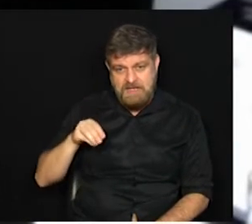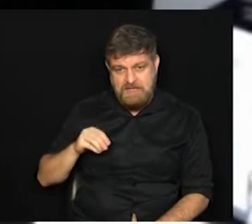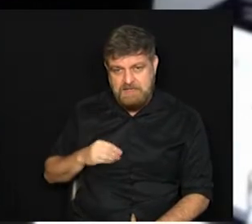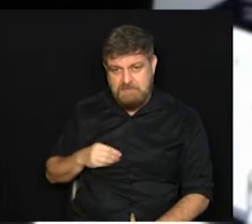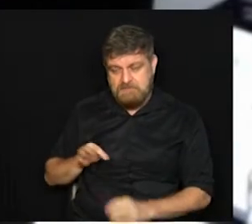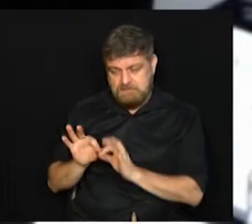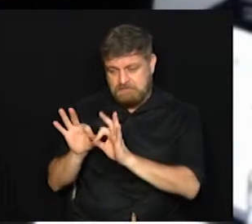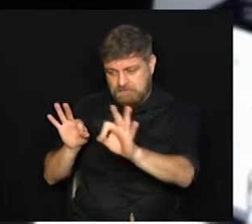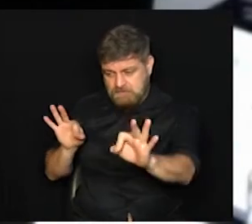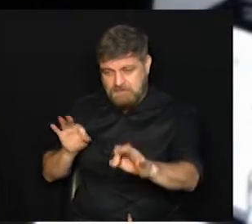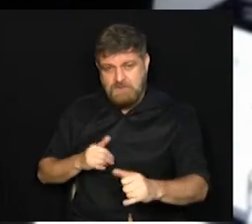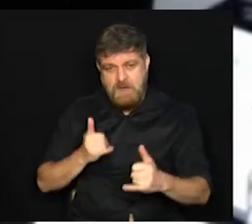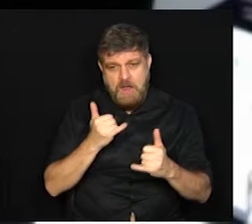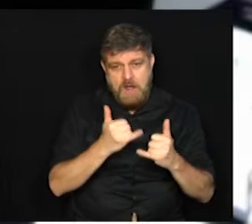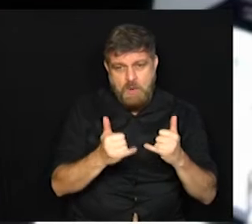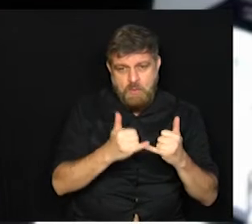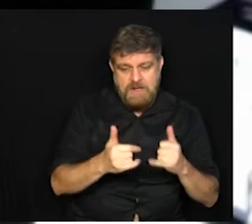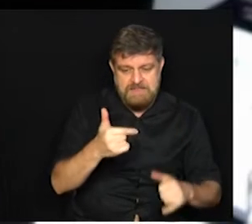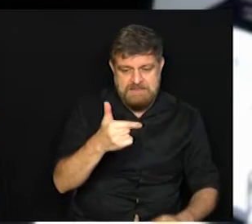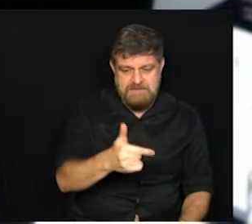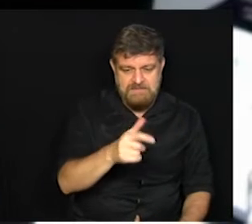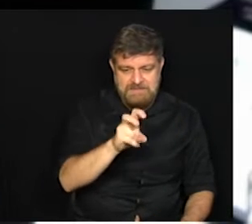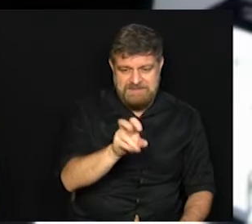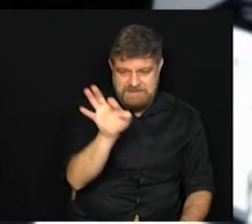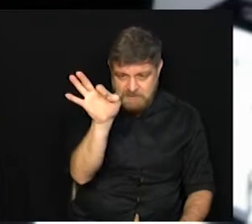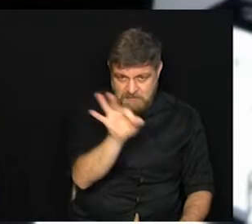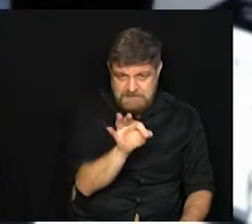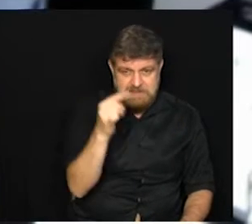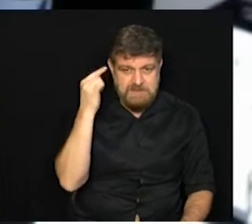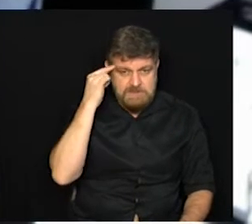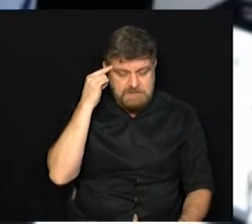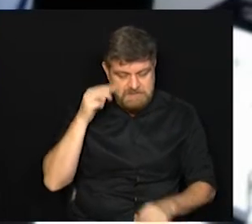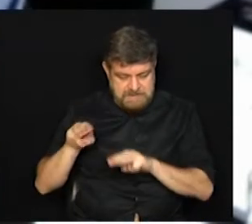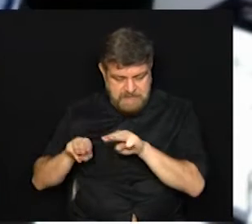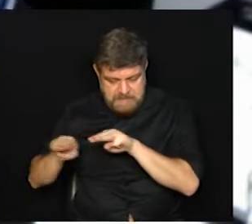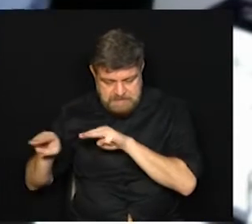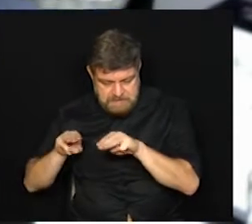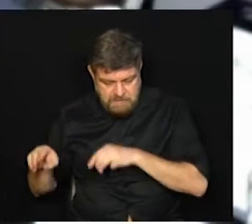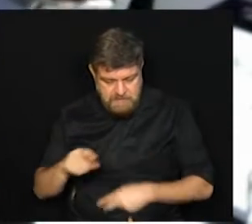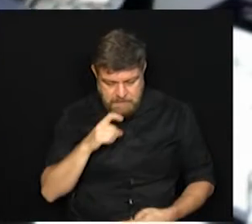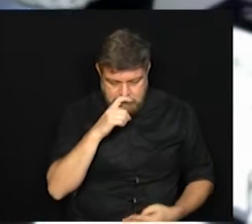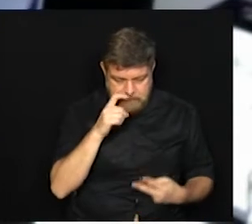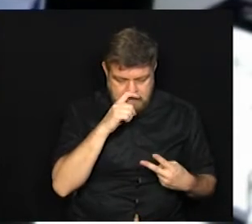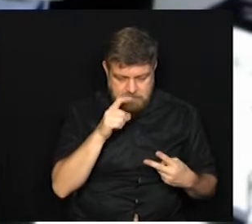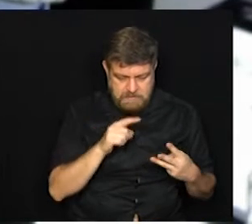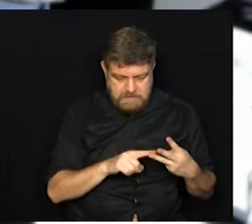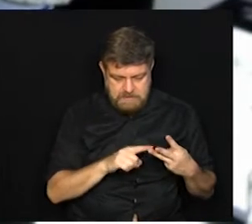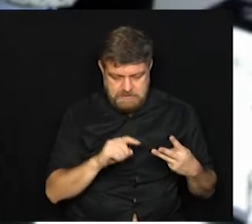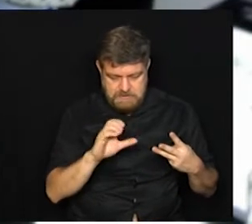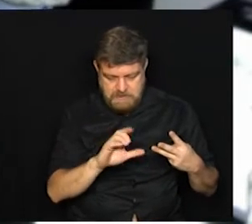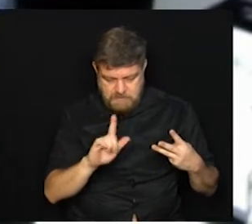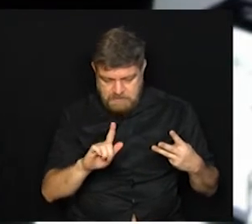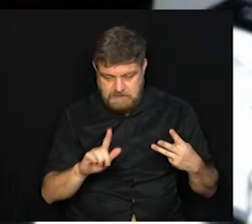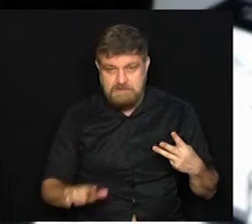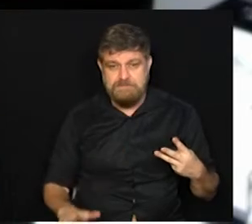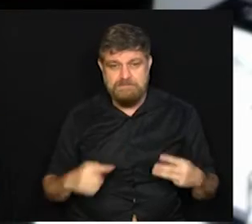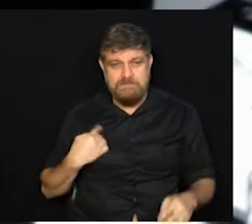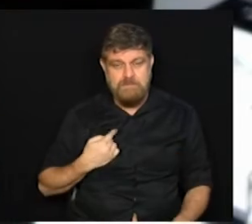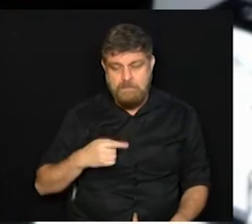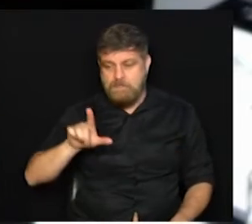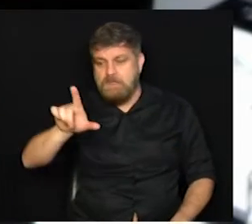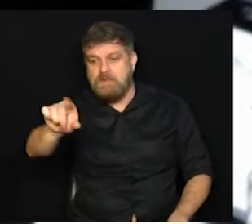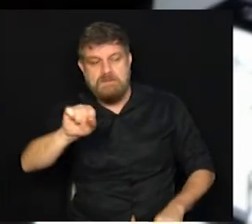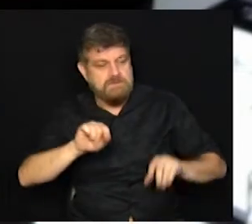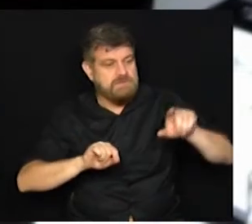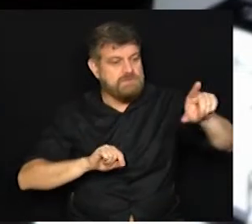25%, considerando Campo Grande, Ouro Verde, região do São Marcos. A nossa ideia não é escolher